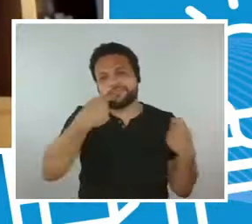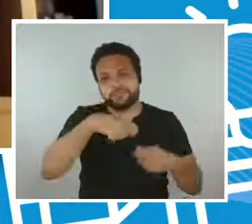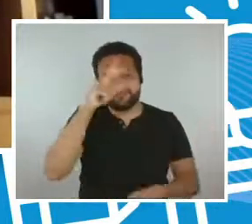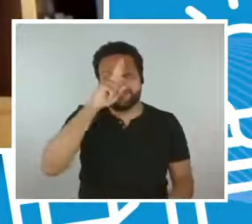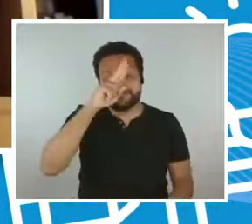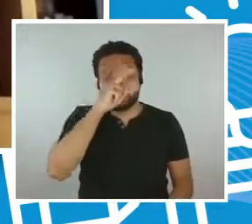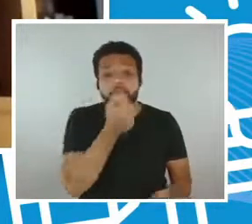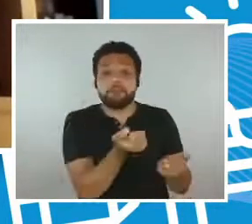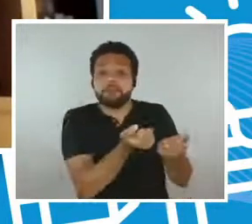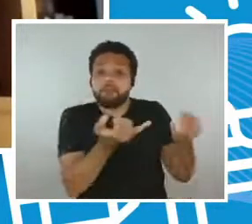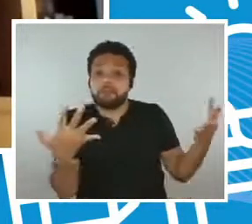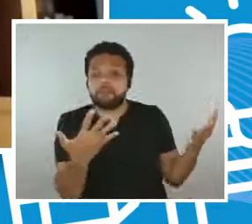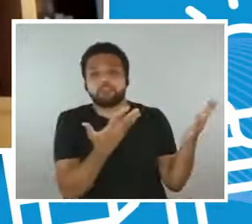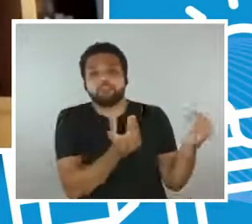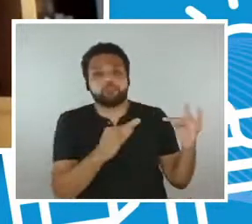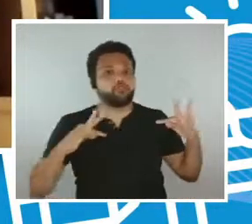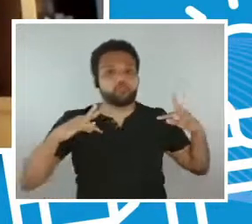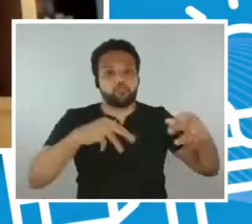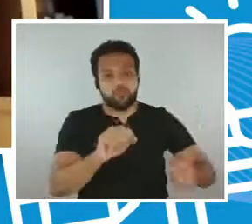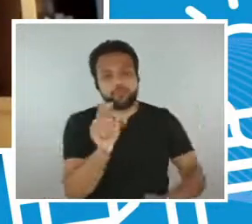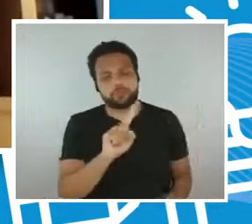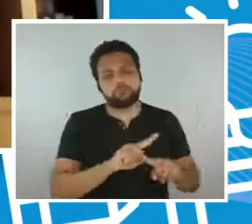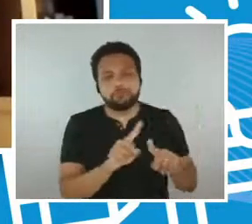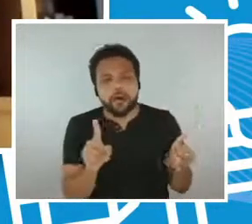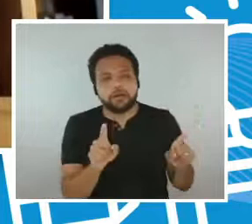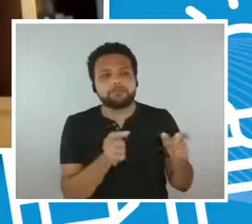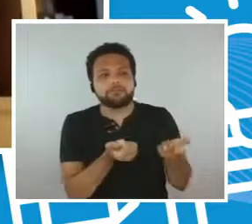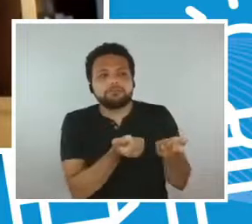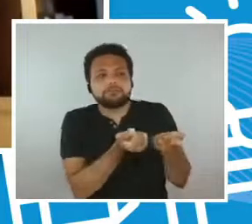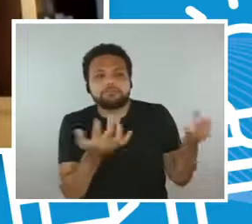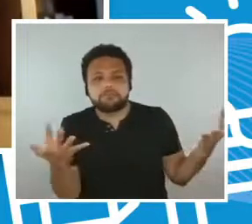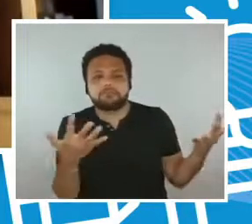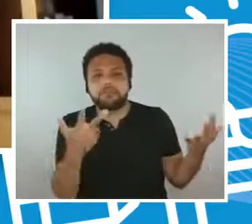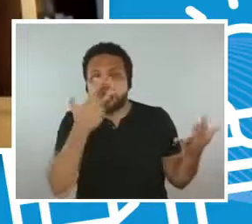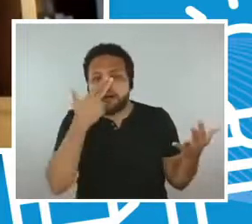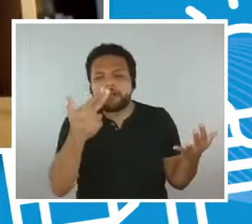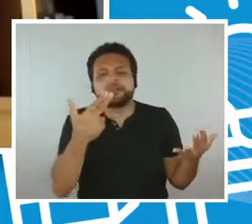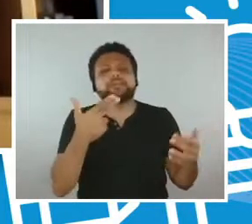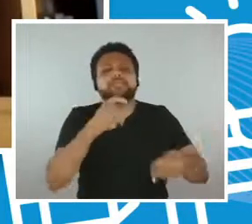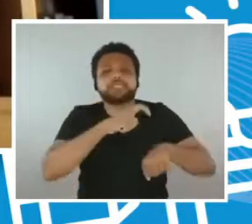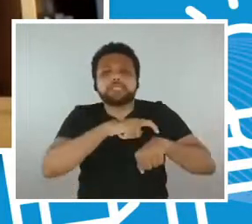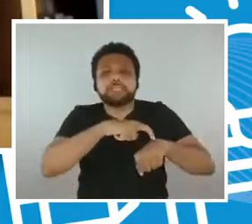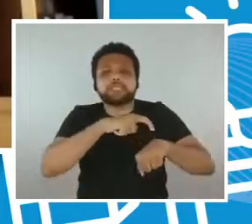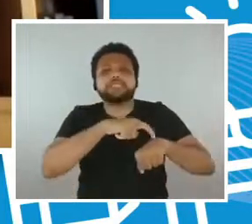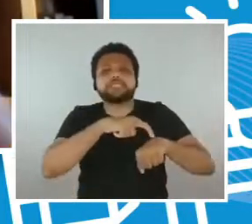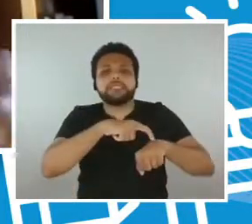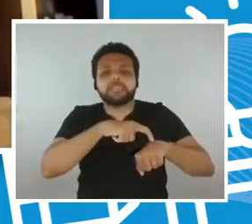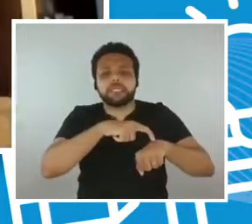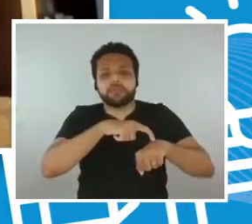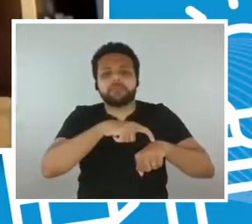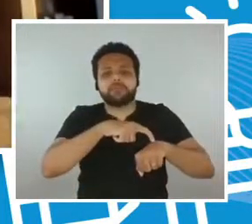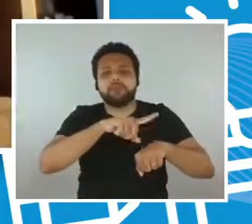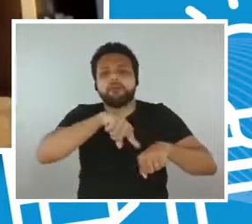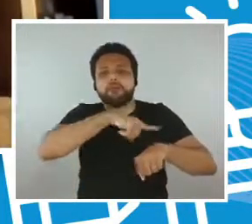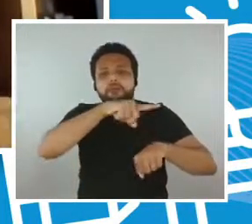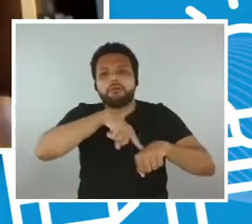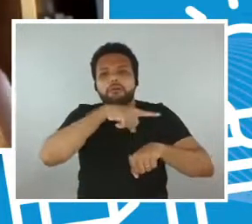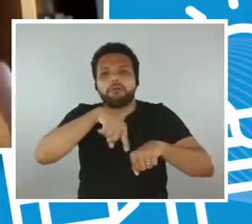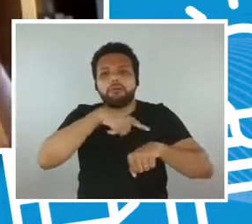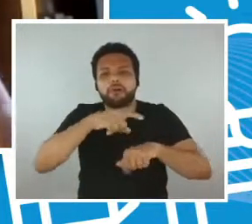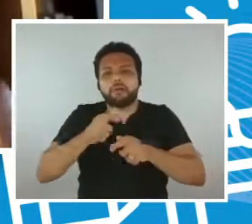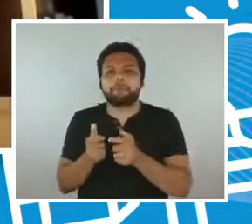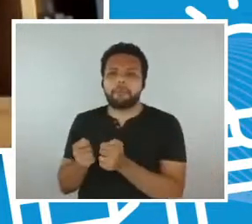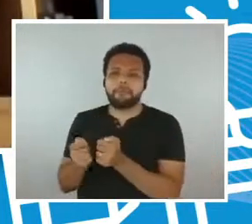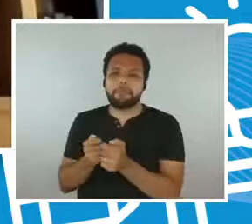deles, não todos, mas muitos deles, passam um tempo jogando distanciados. Existe a possibilidade